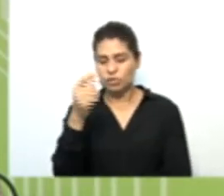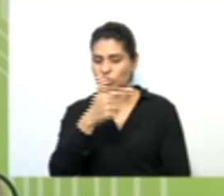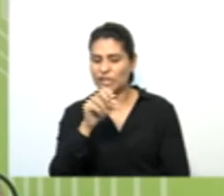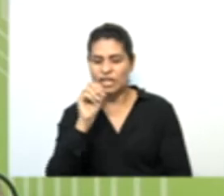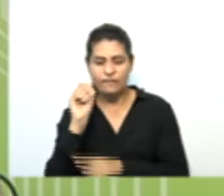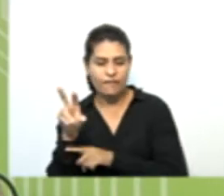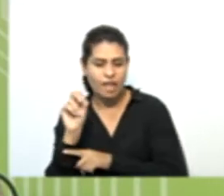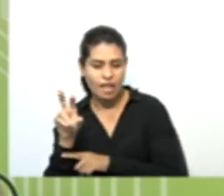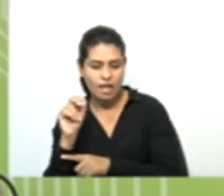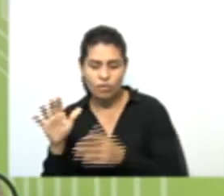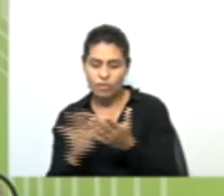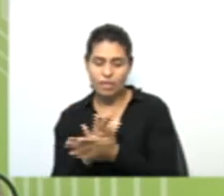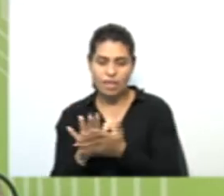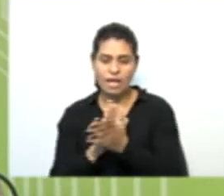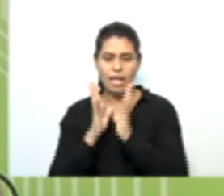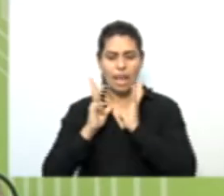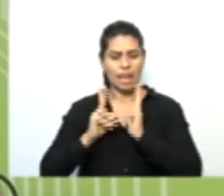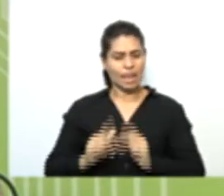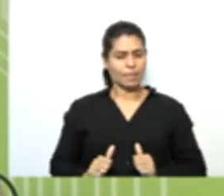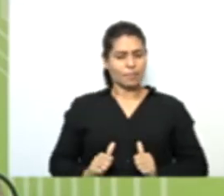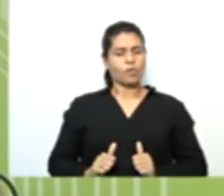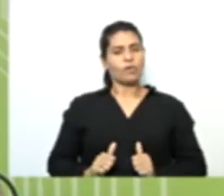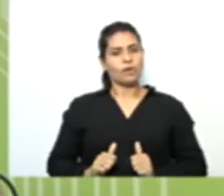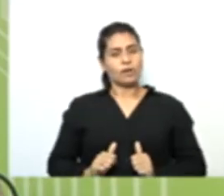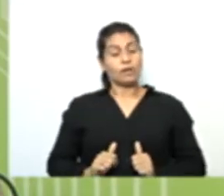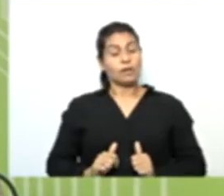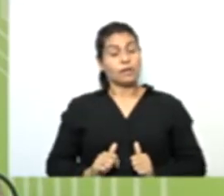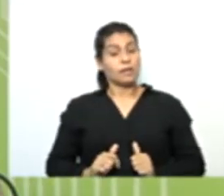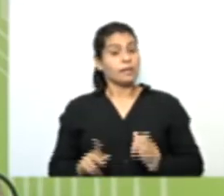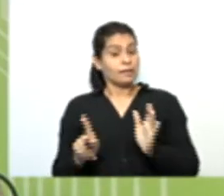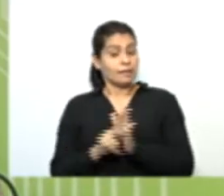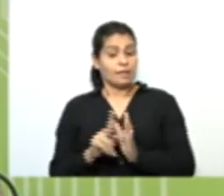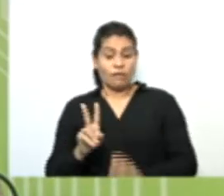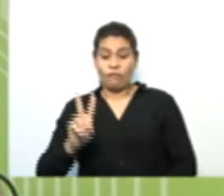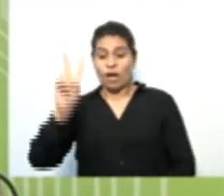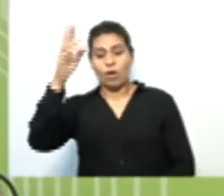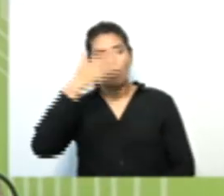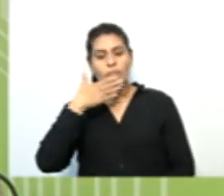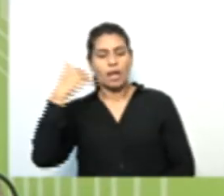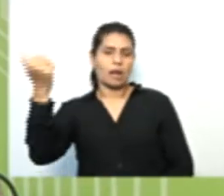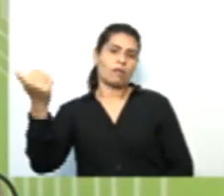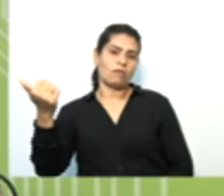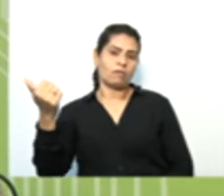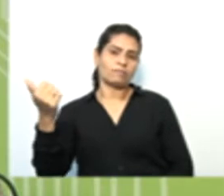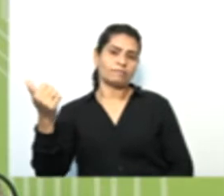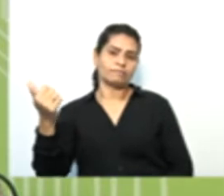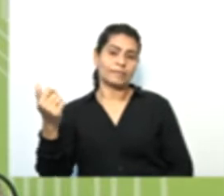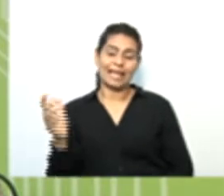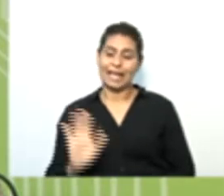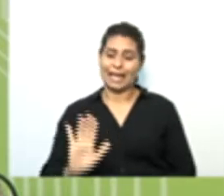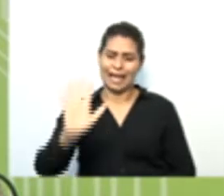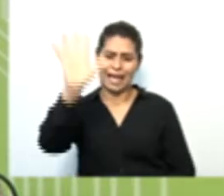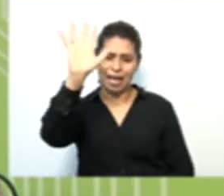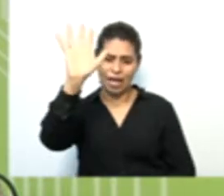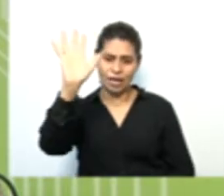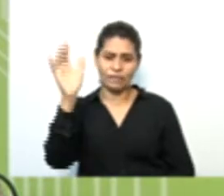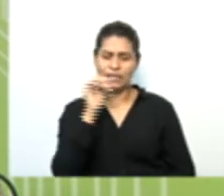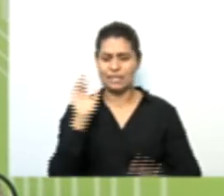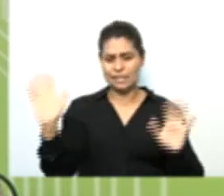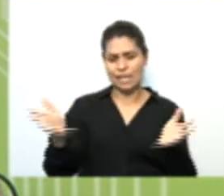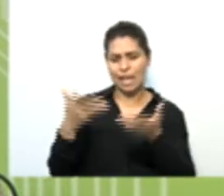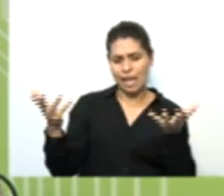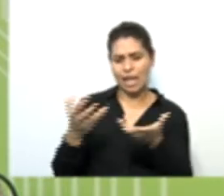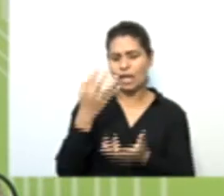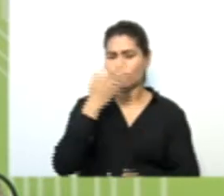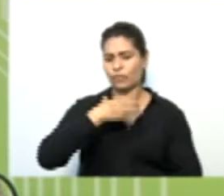os aditivos, eles não usam os venenos, né? Eles são produtos que têm um valor melhor no mercado. Você vai ter saladas,